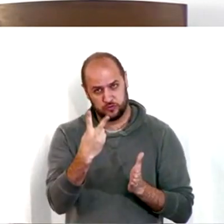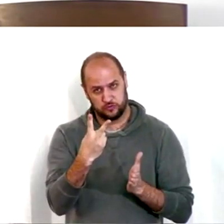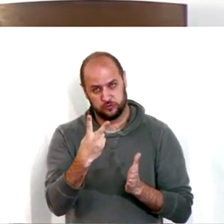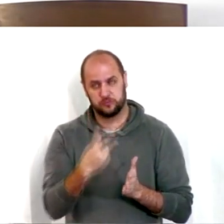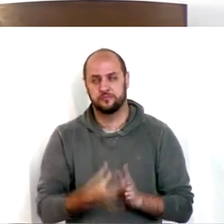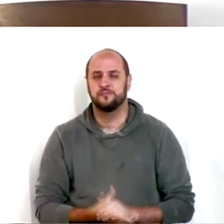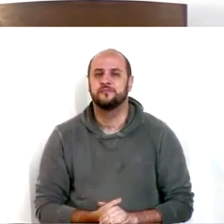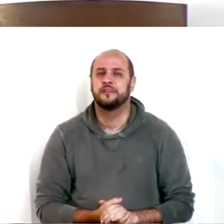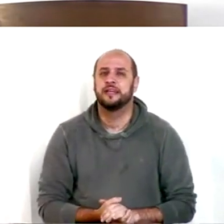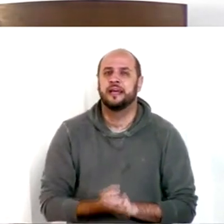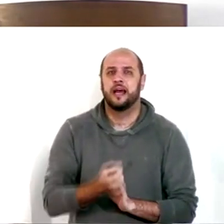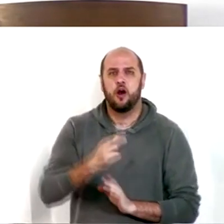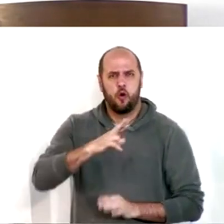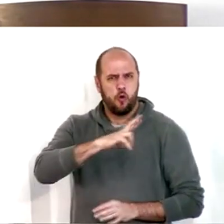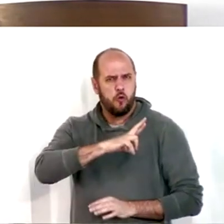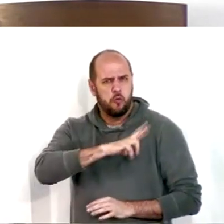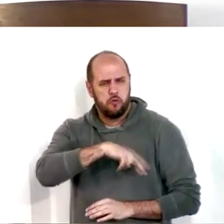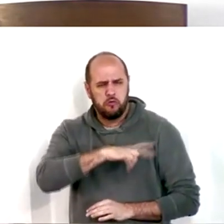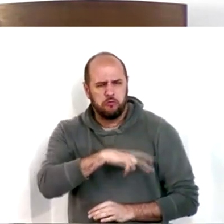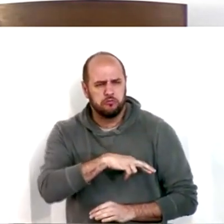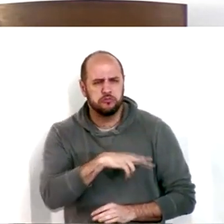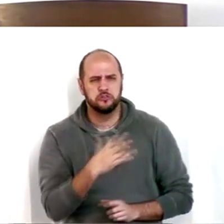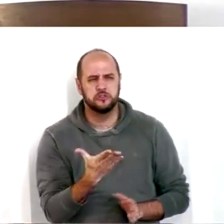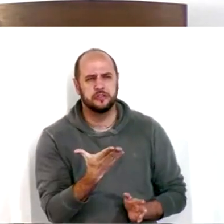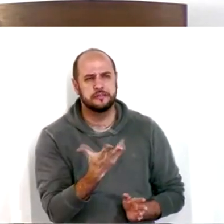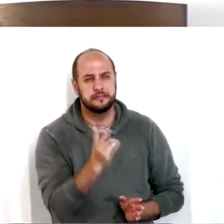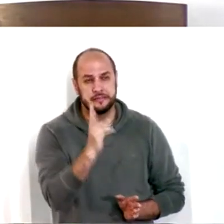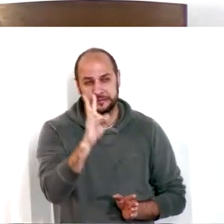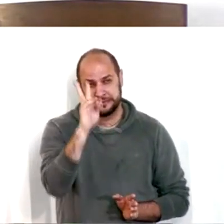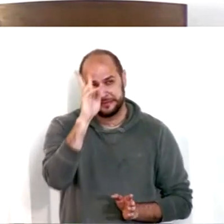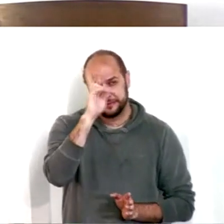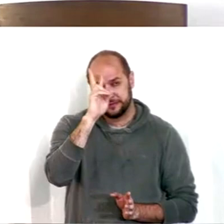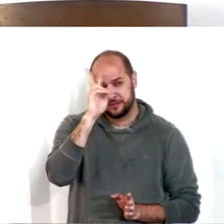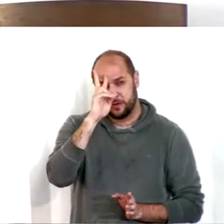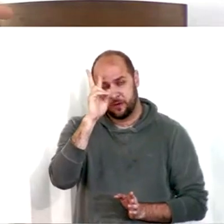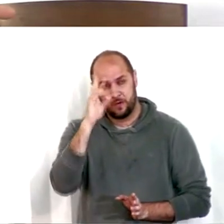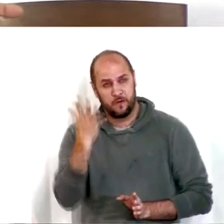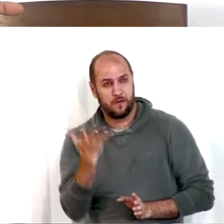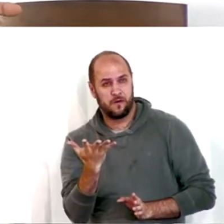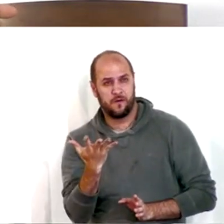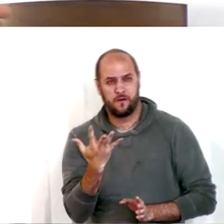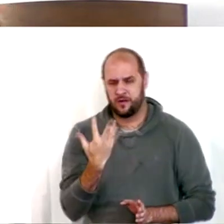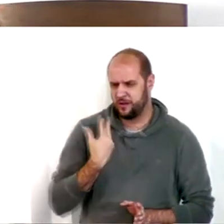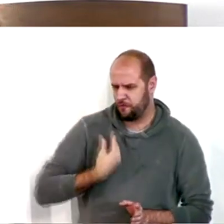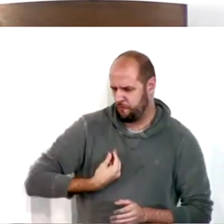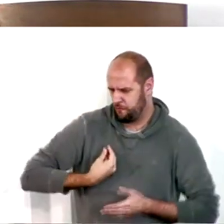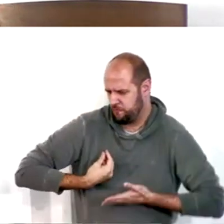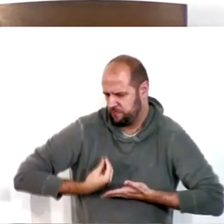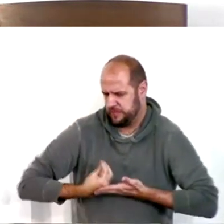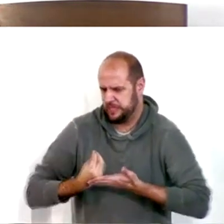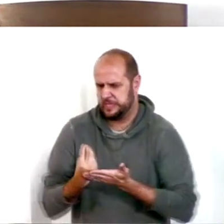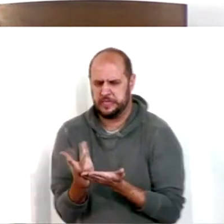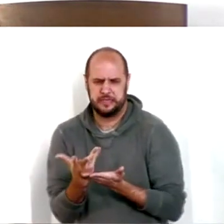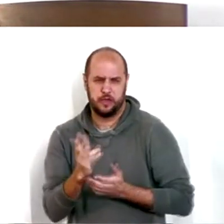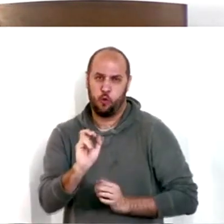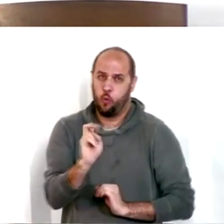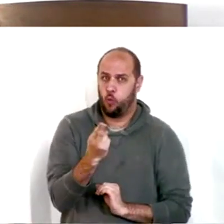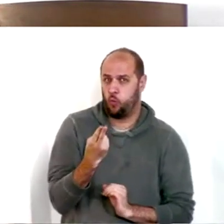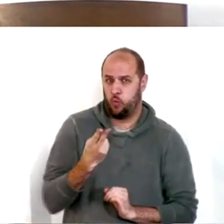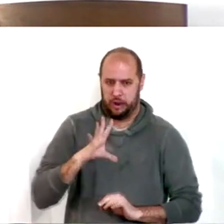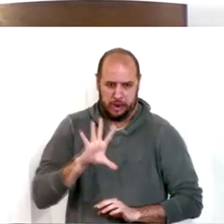parte, que o livro de Ruth é muito mais do que um livro sobre devoção humana ou